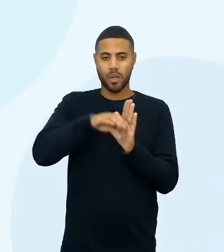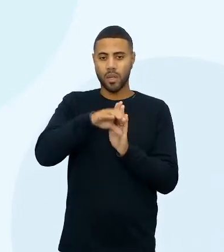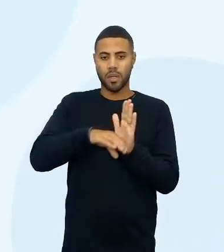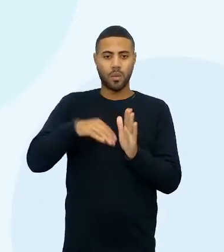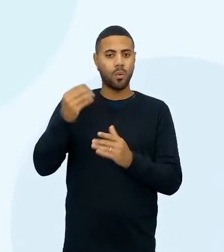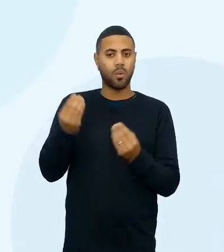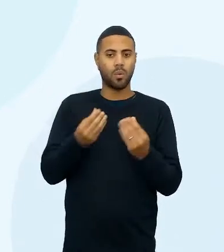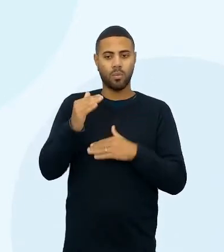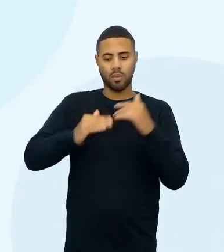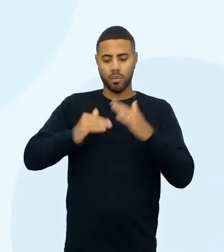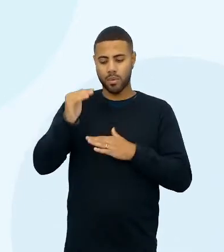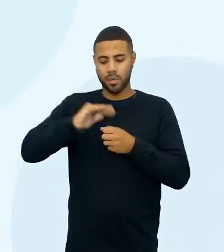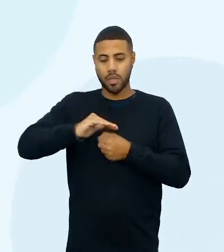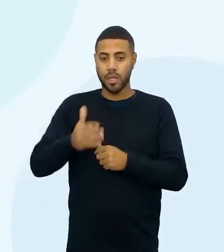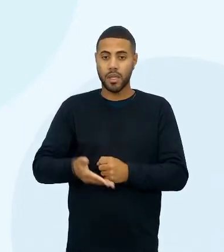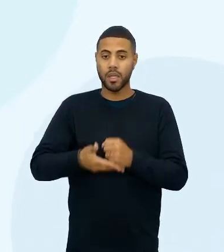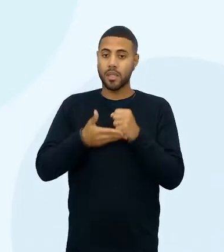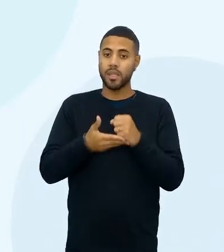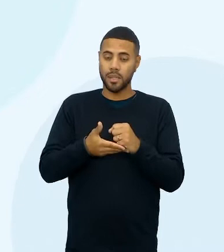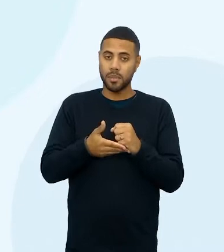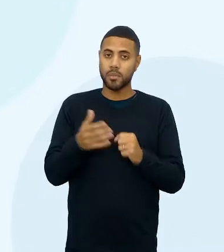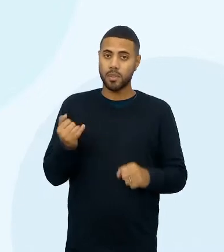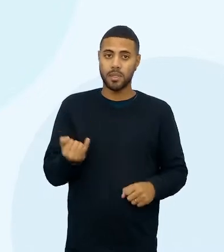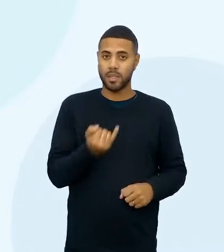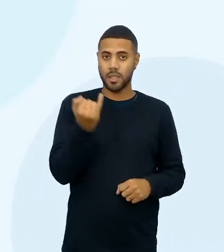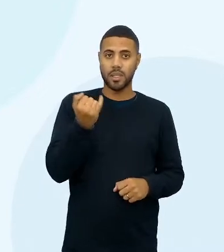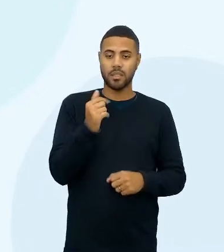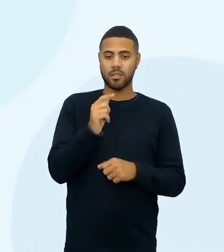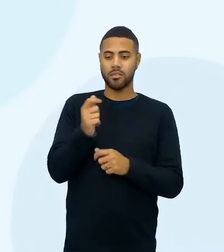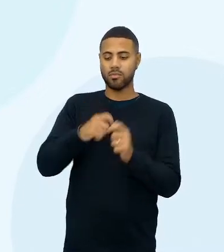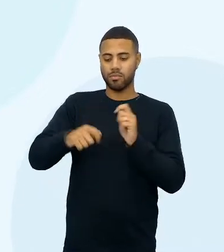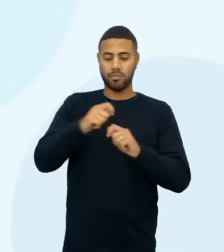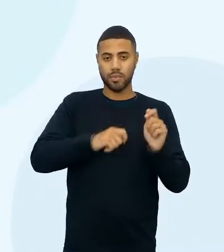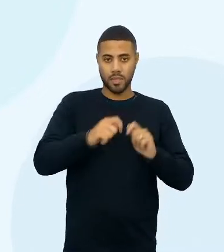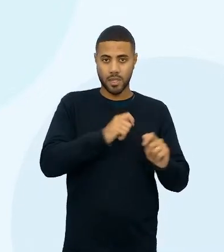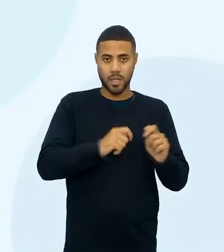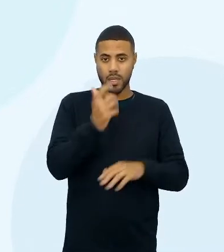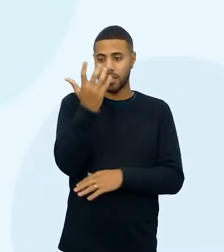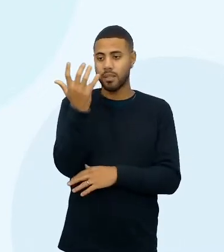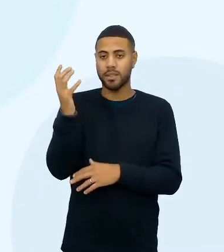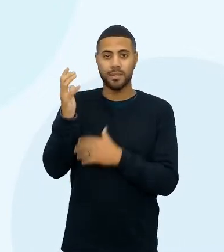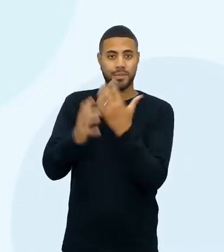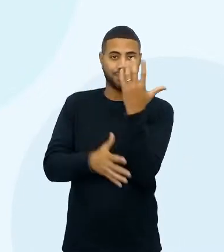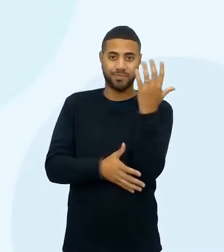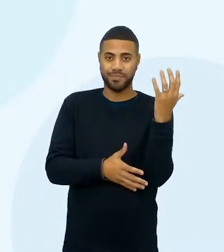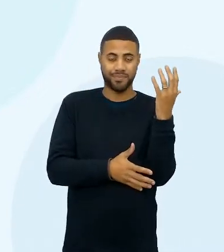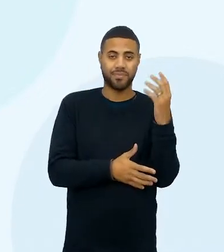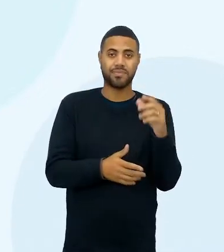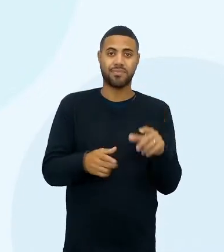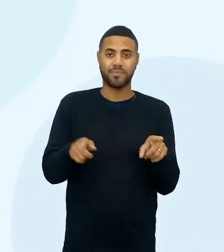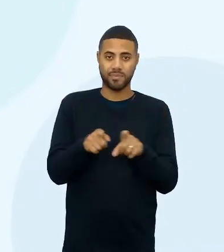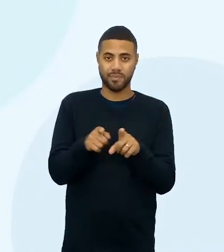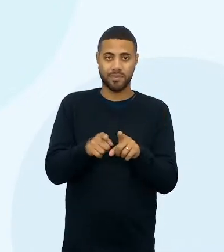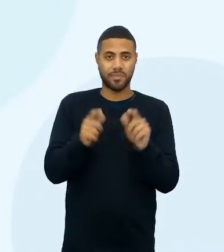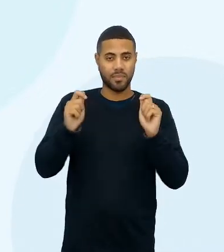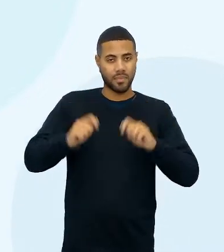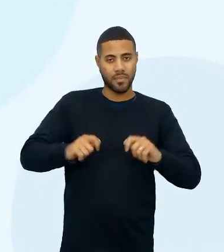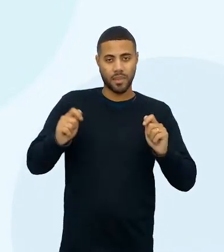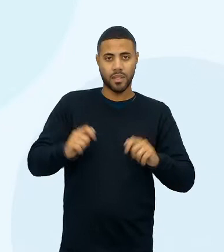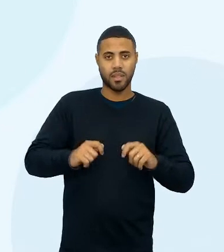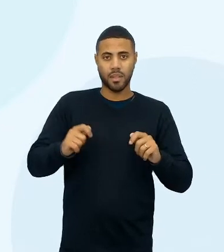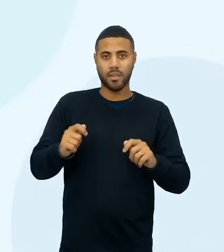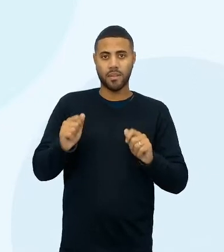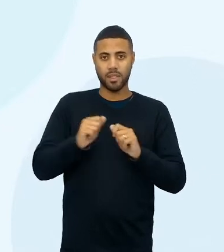consumo sustentáveis é parte integrante da gestão ambiental, cuja aplicação poderá fazer com